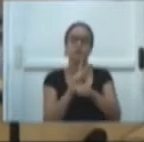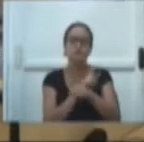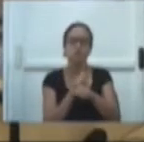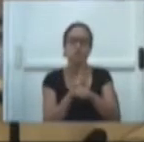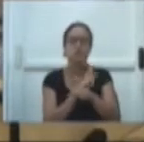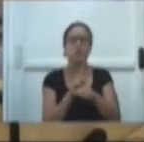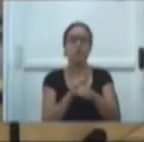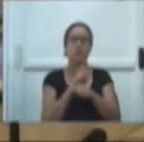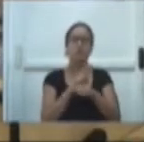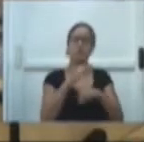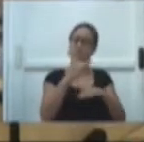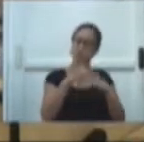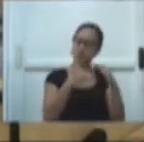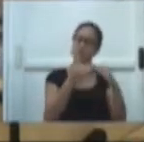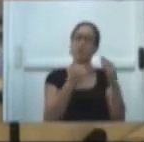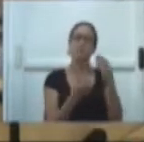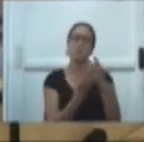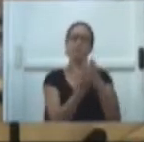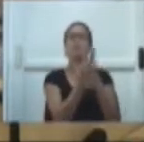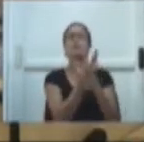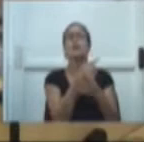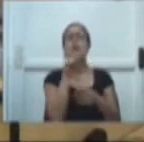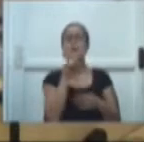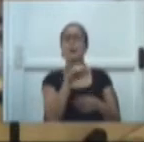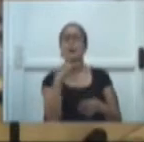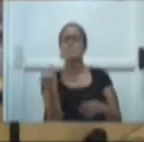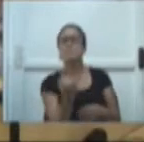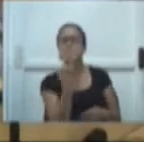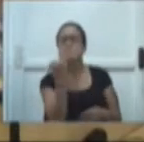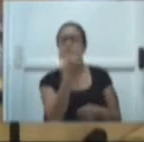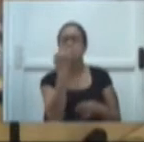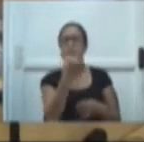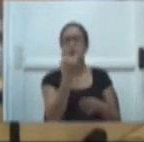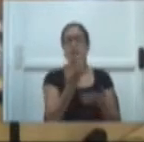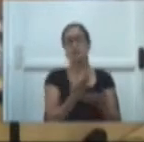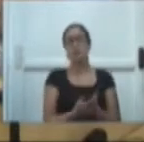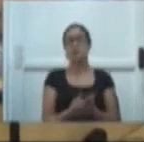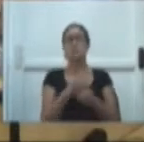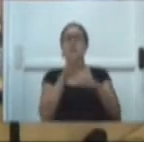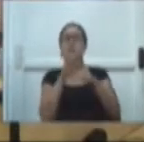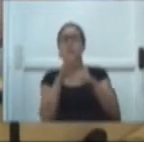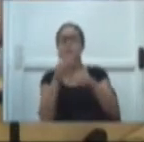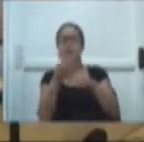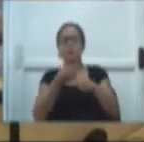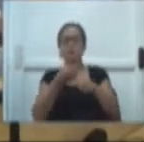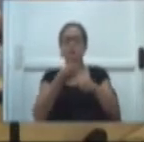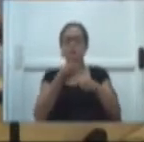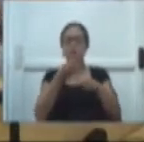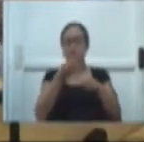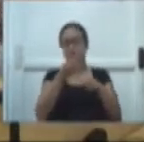crotalária como método natural de combate à dengue e da outras providências.